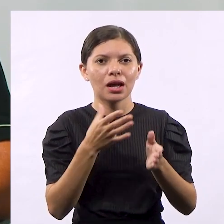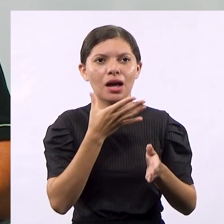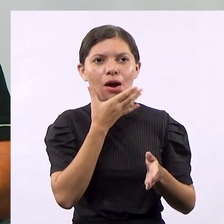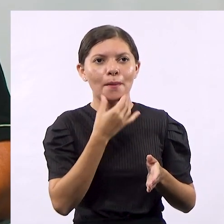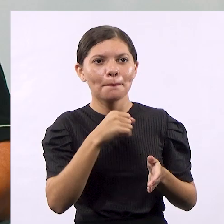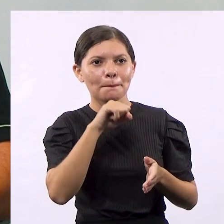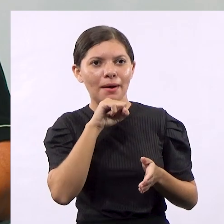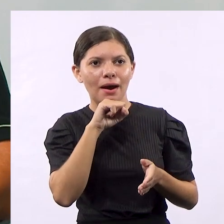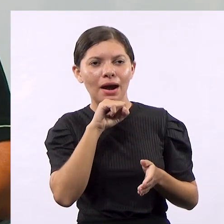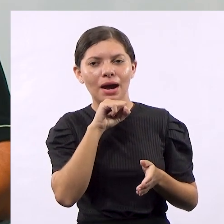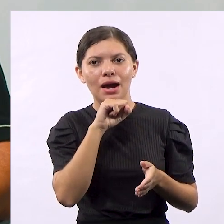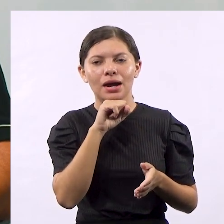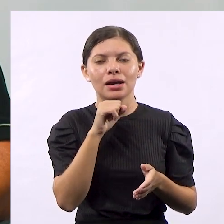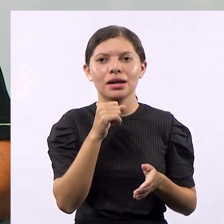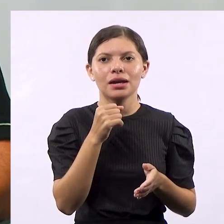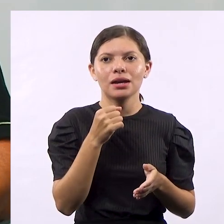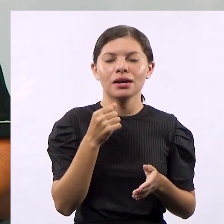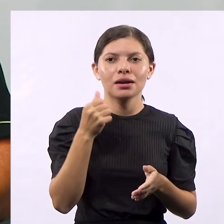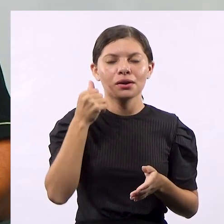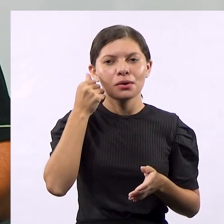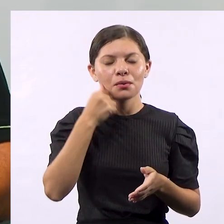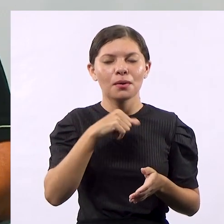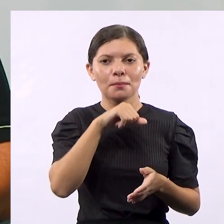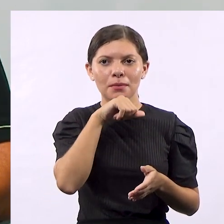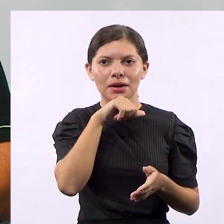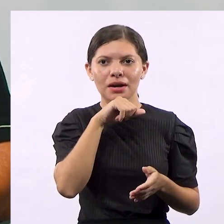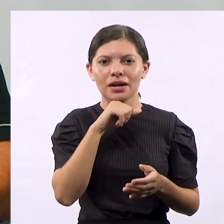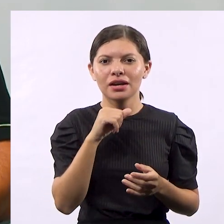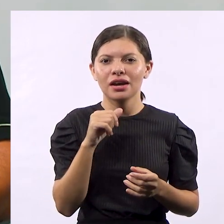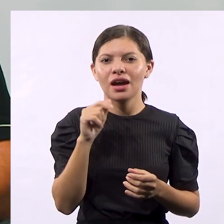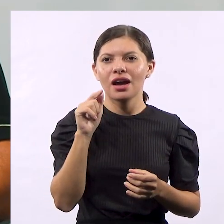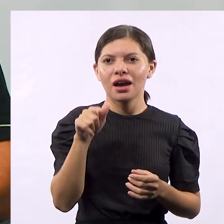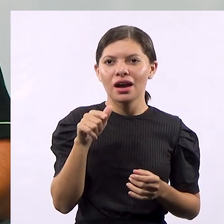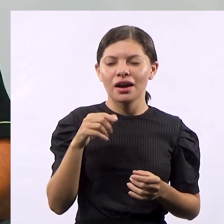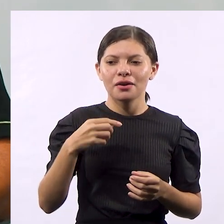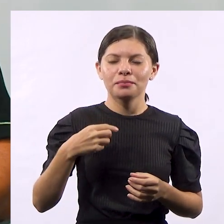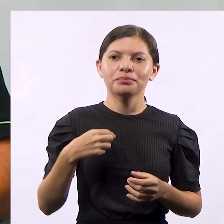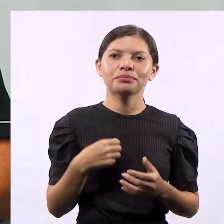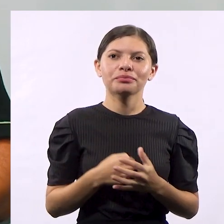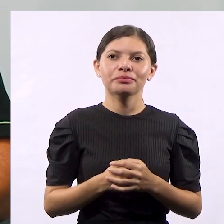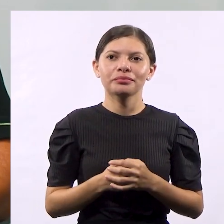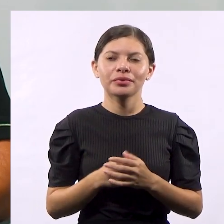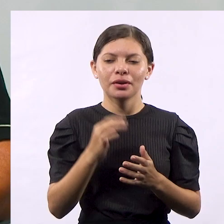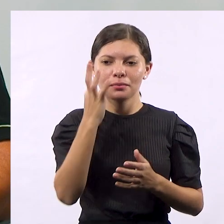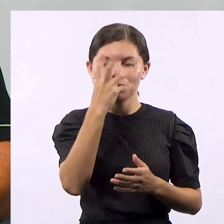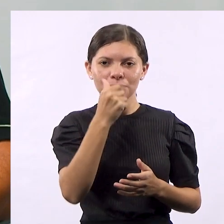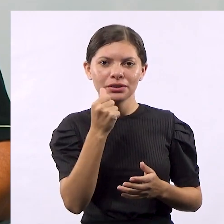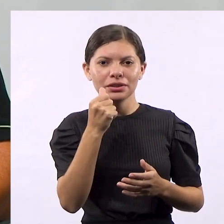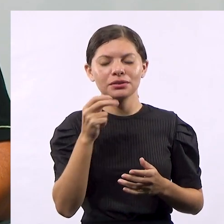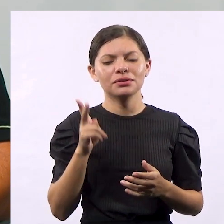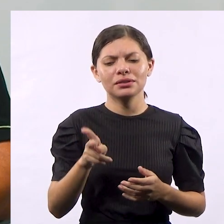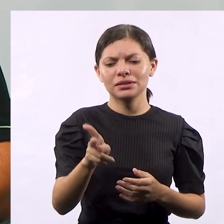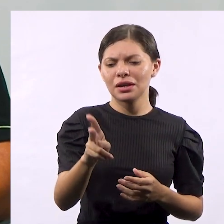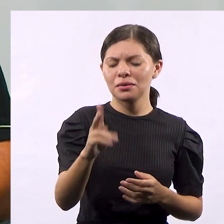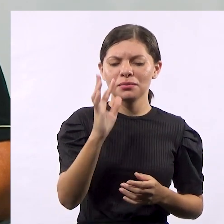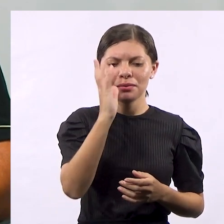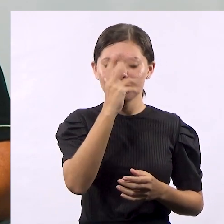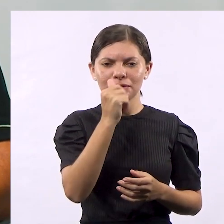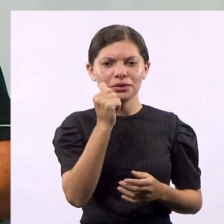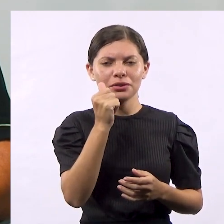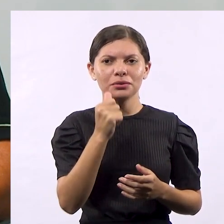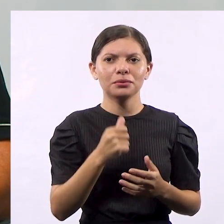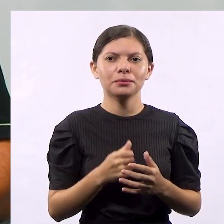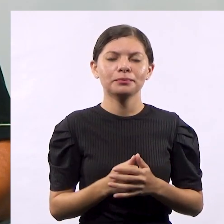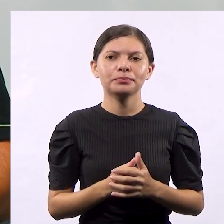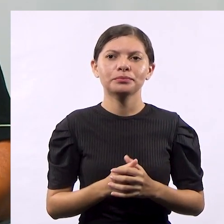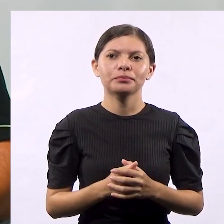um pai ou a uma mãe se o seu filho é bonito, sempre ele vai ser o melhor filho, o filho mais bonito. Então, quando a gente pergunta